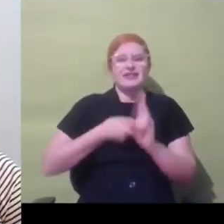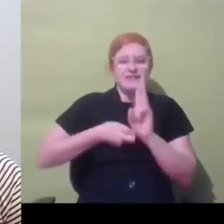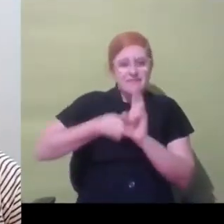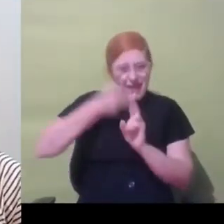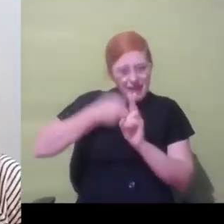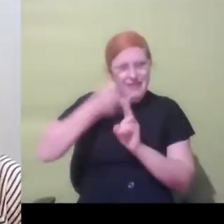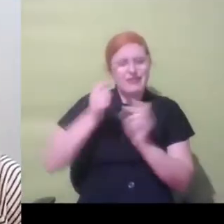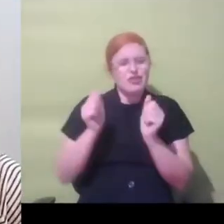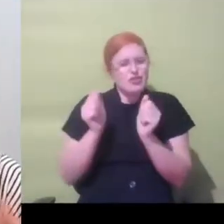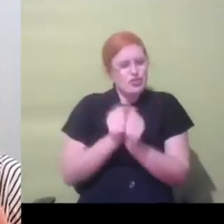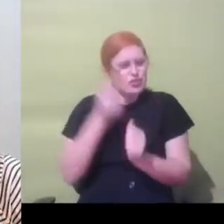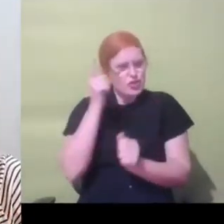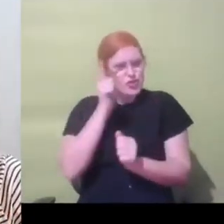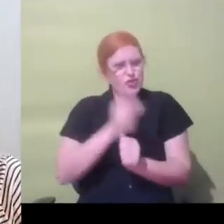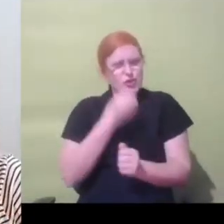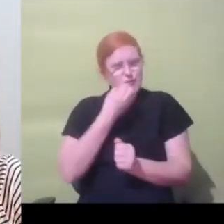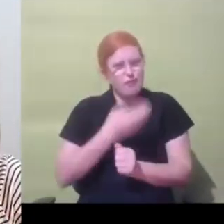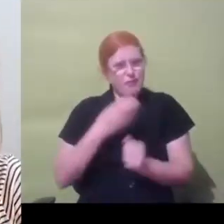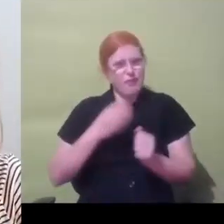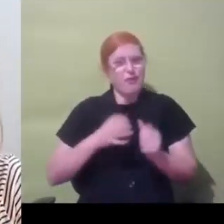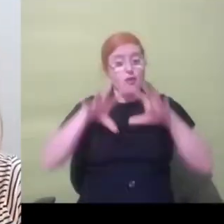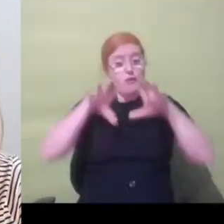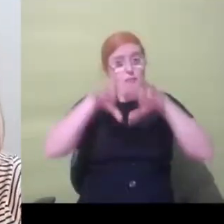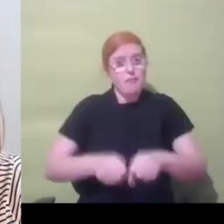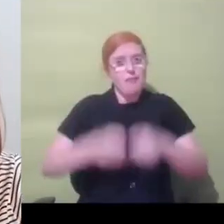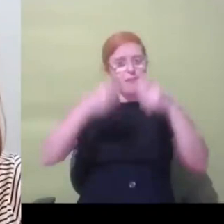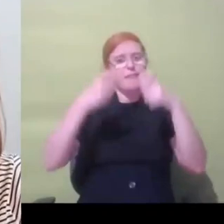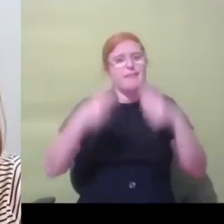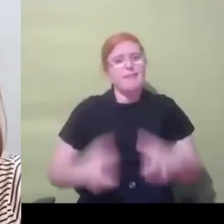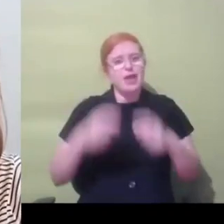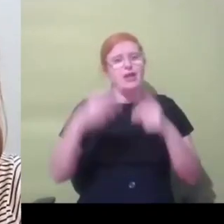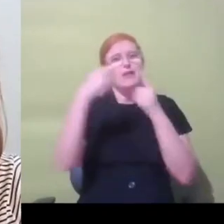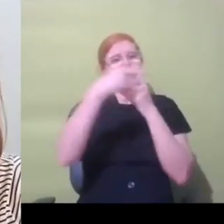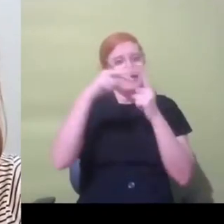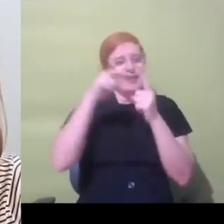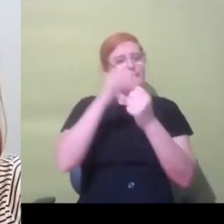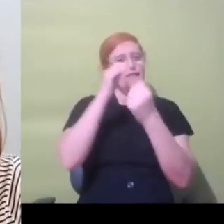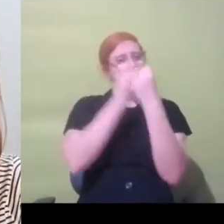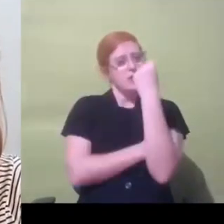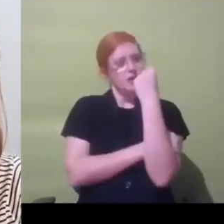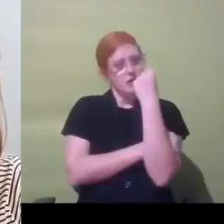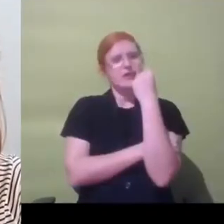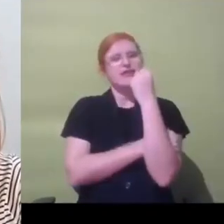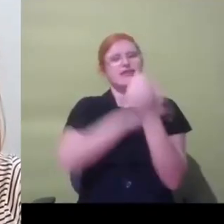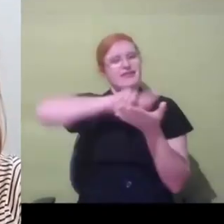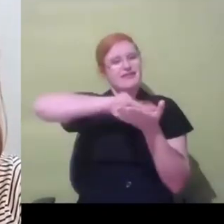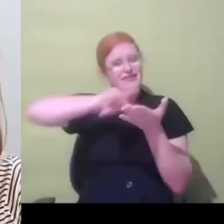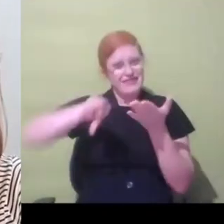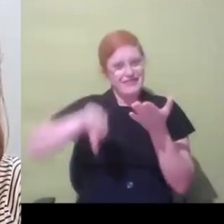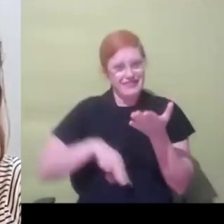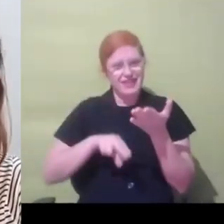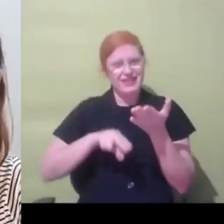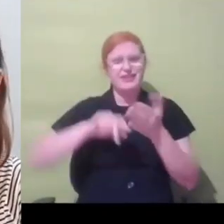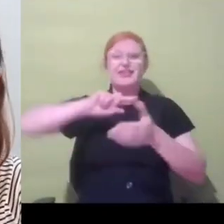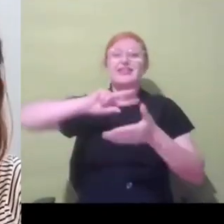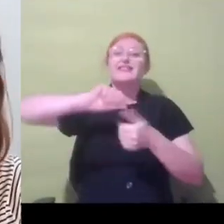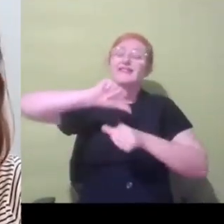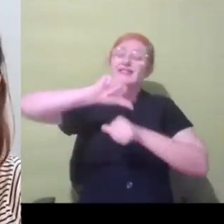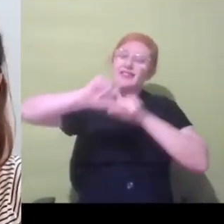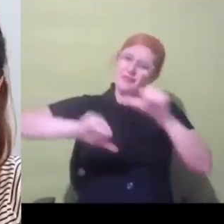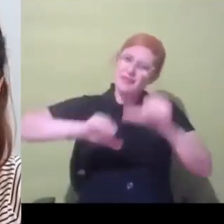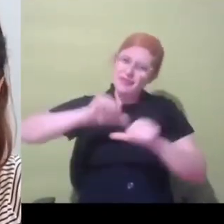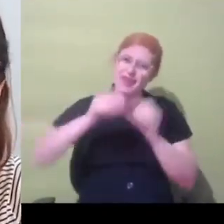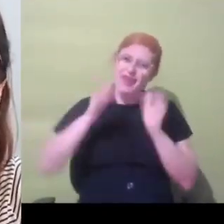sejam bons, que a gente consiga ocupar esse espaço com uma perspectiva feminista diversa e